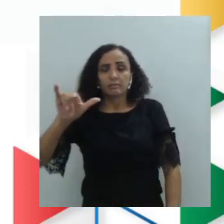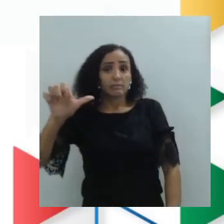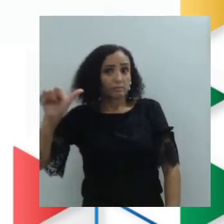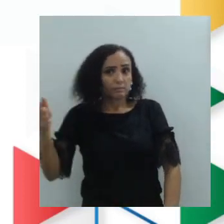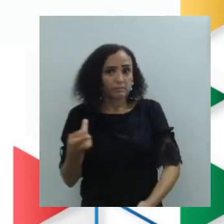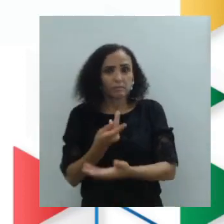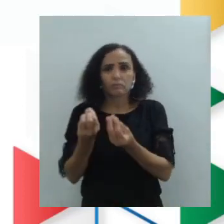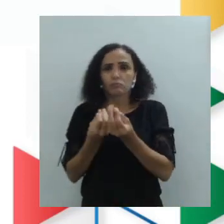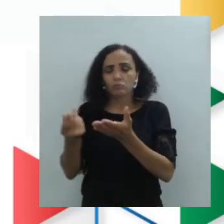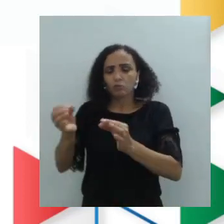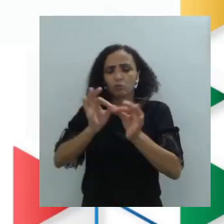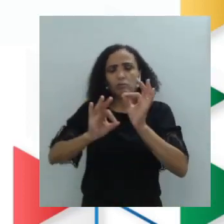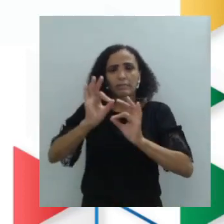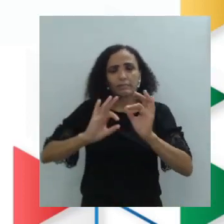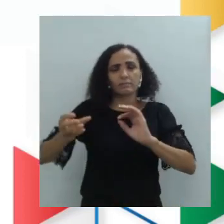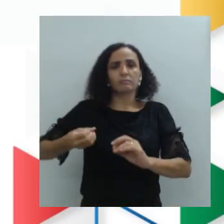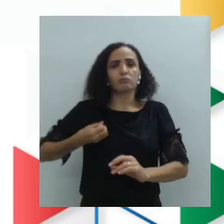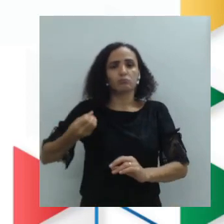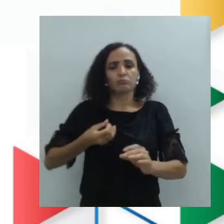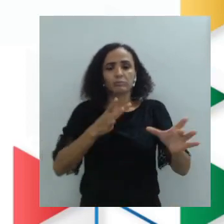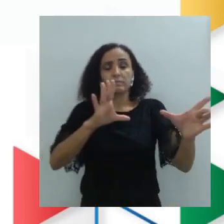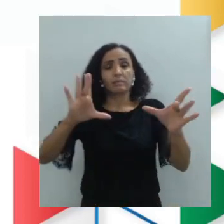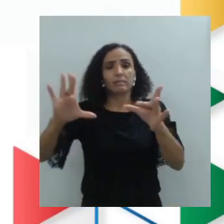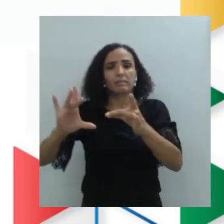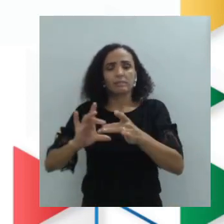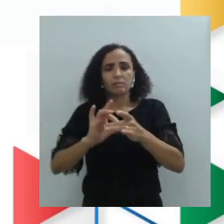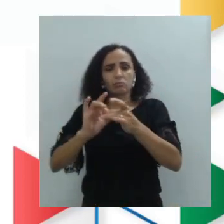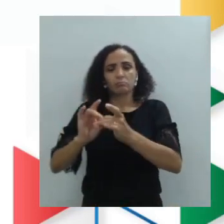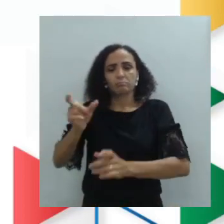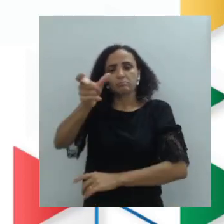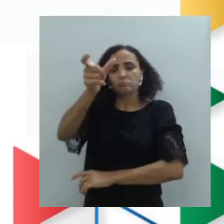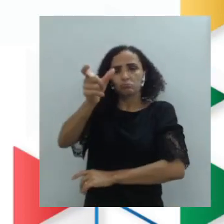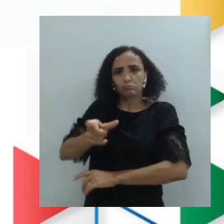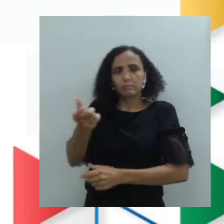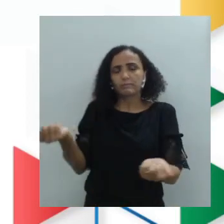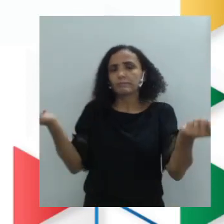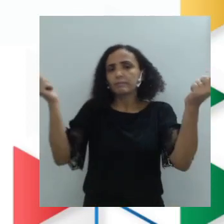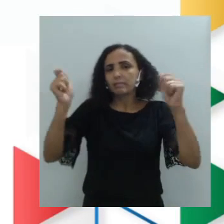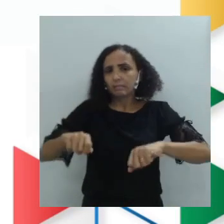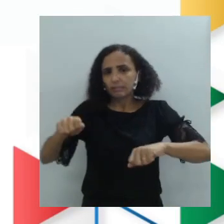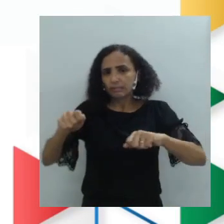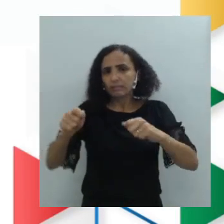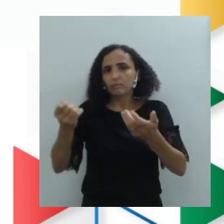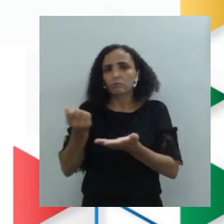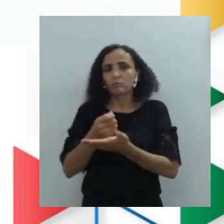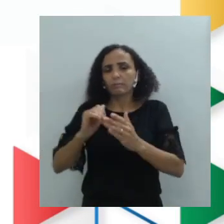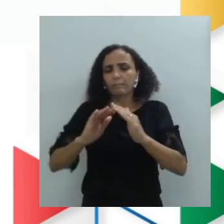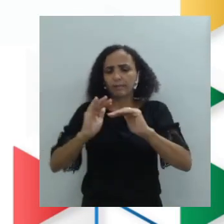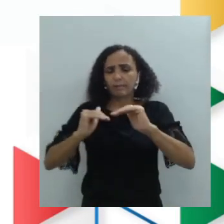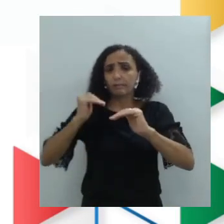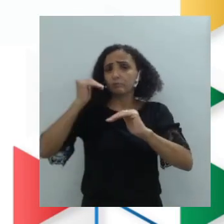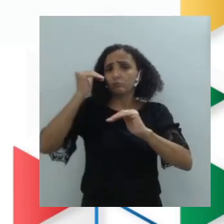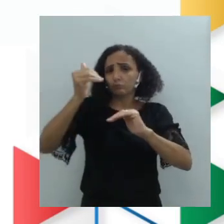vida. Célula é a unidade mínima de um organismo, capaz de atuar de maneira autônoma.